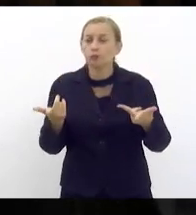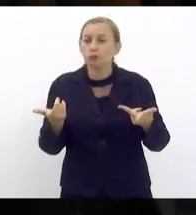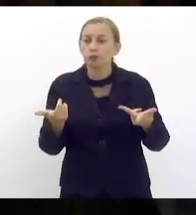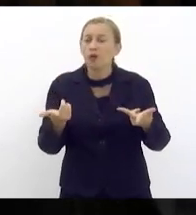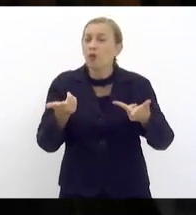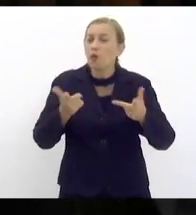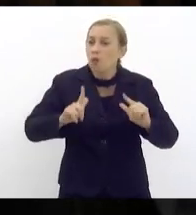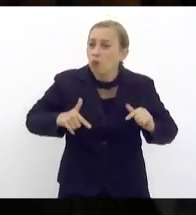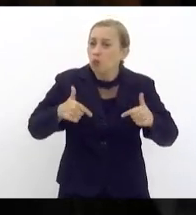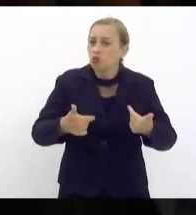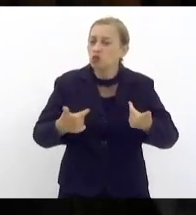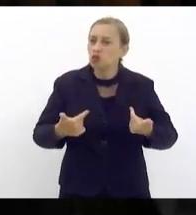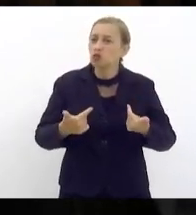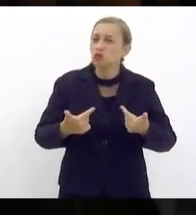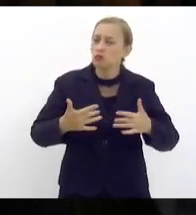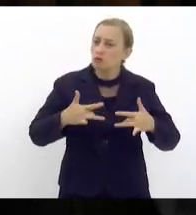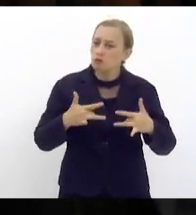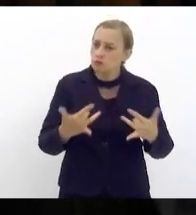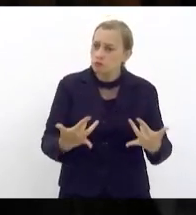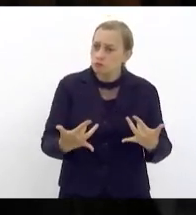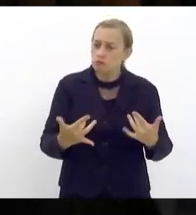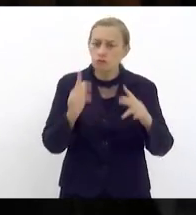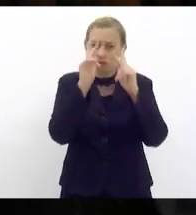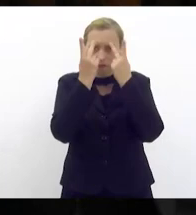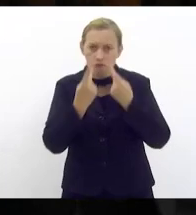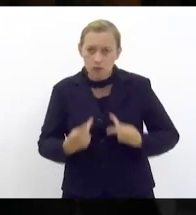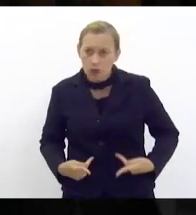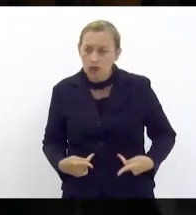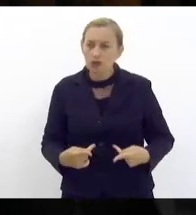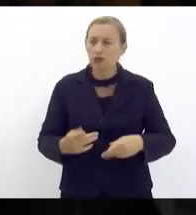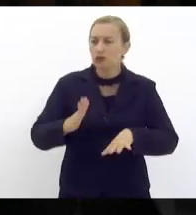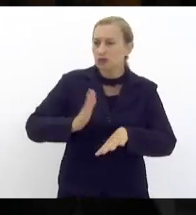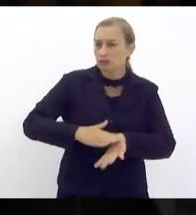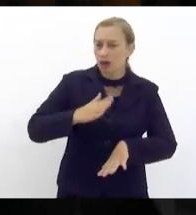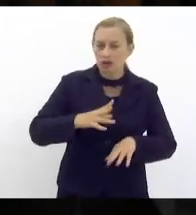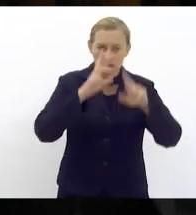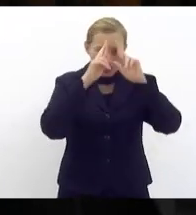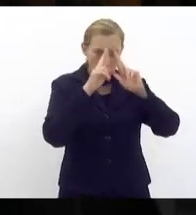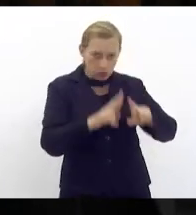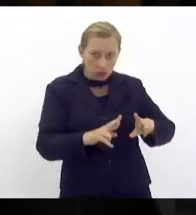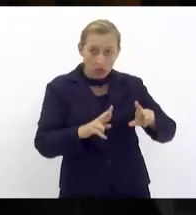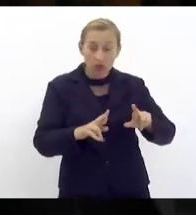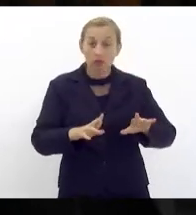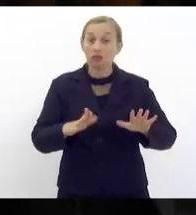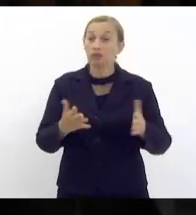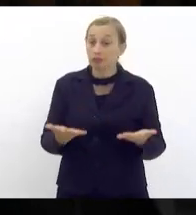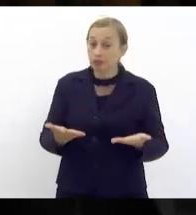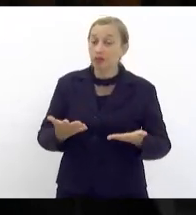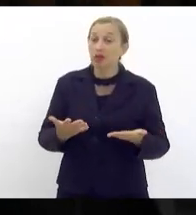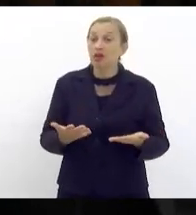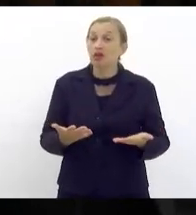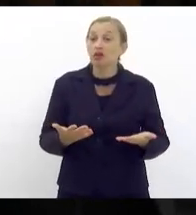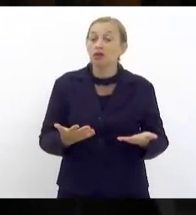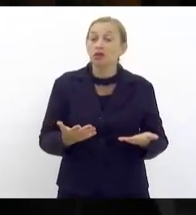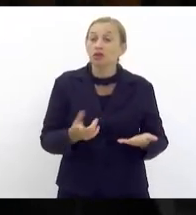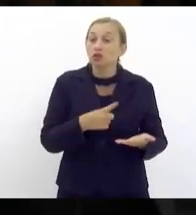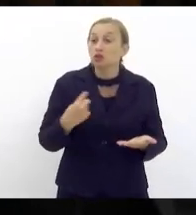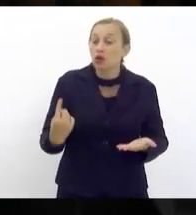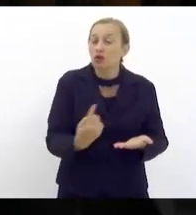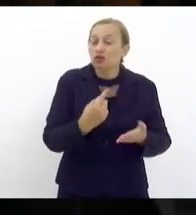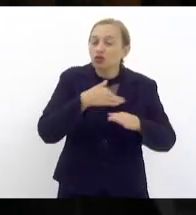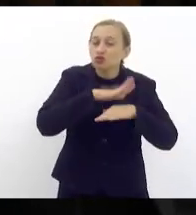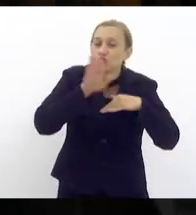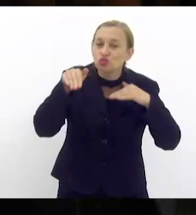atitudes mais fraternas mais humanas e mais respeitosas Afinal somos